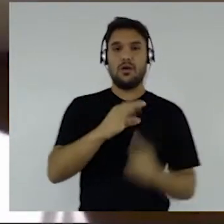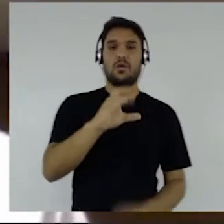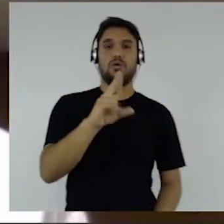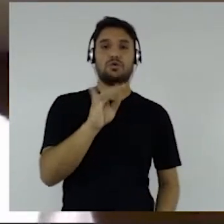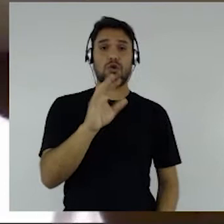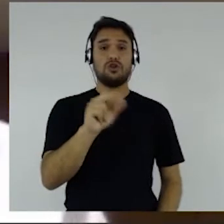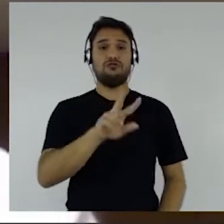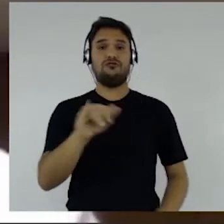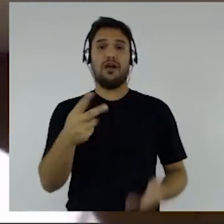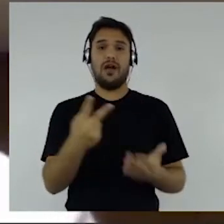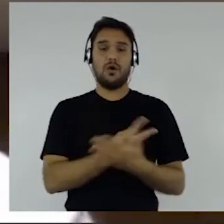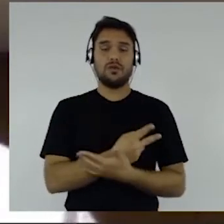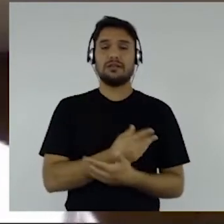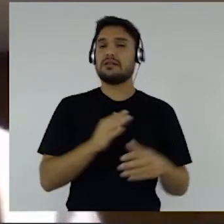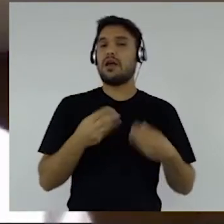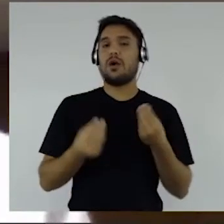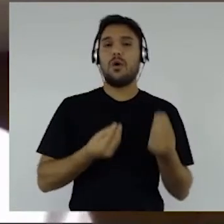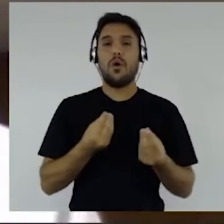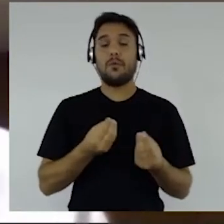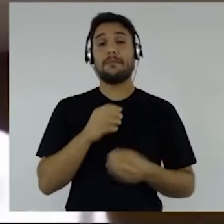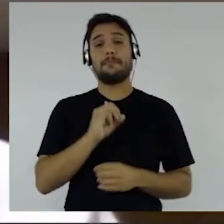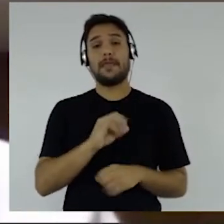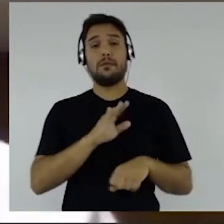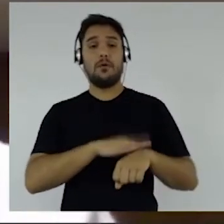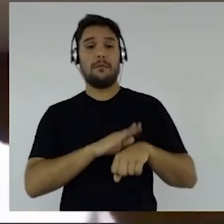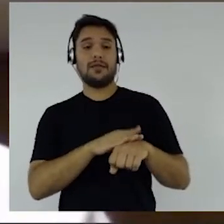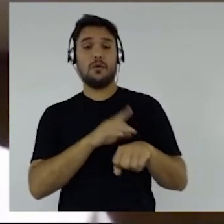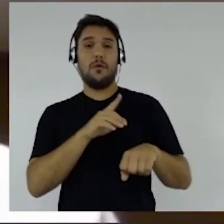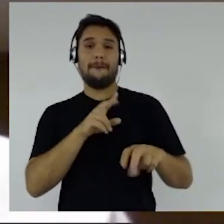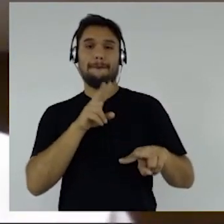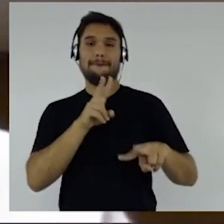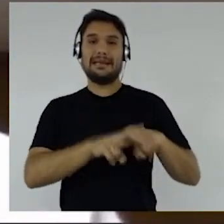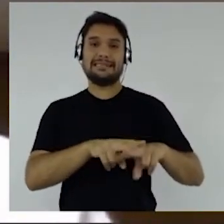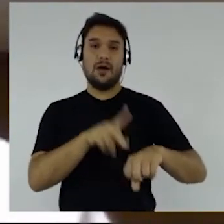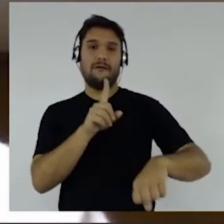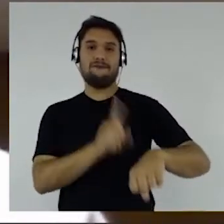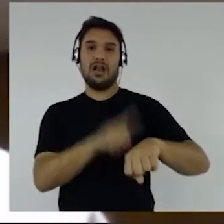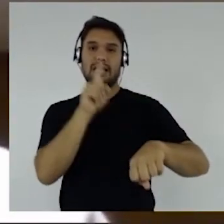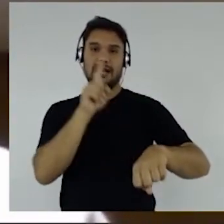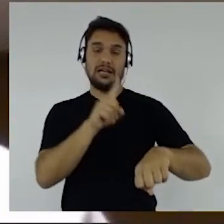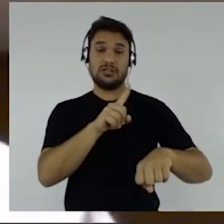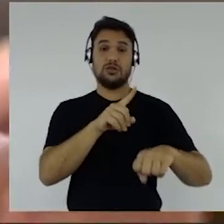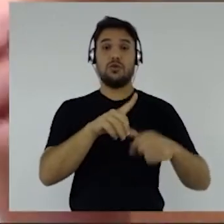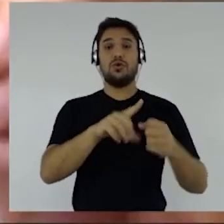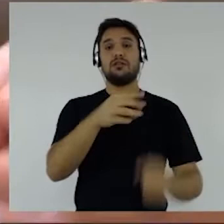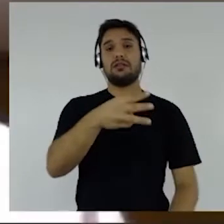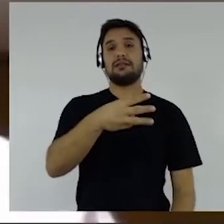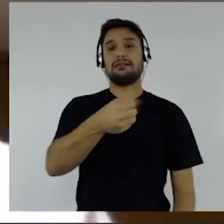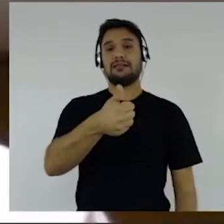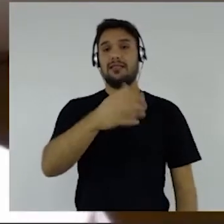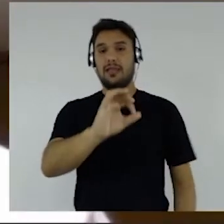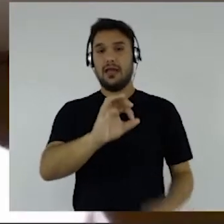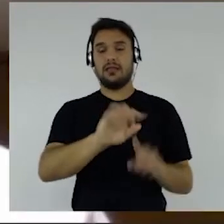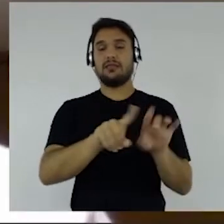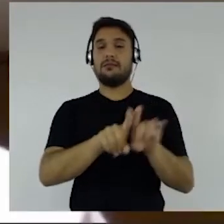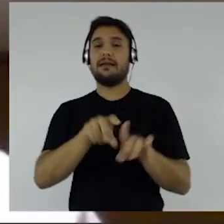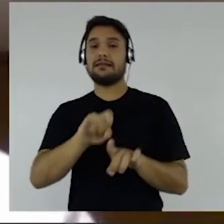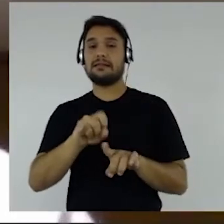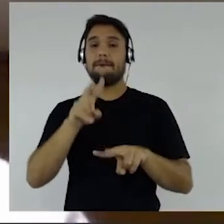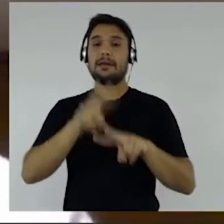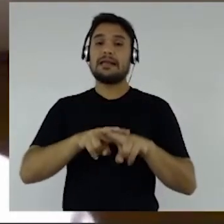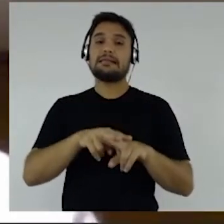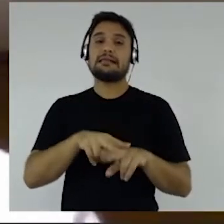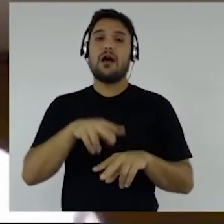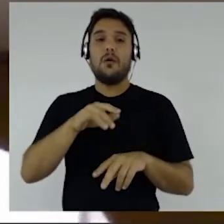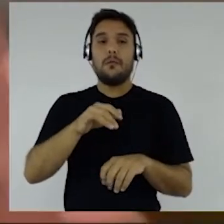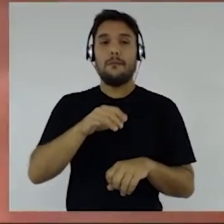deverá ocorrer apenas quando, em casos de prisão em flagrante, está lá no 310, e também no caso de prisão preventiva e